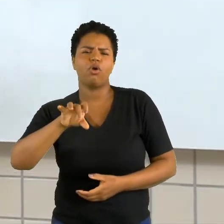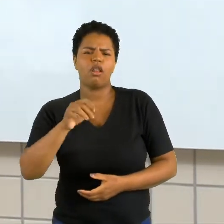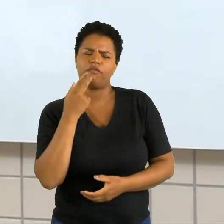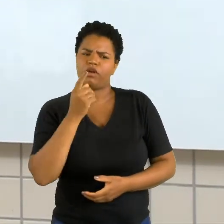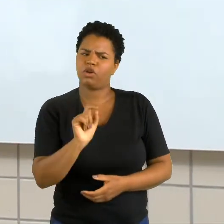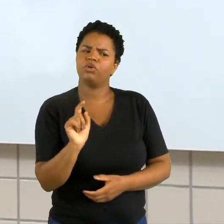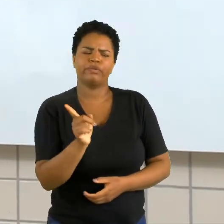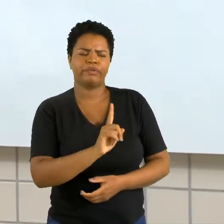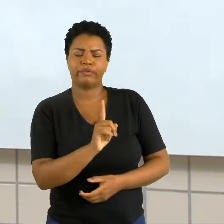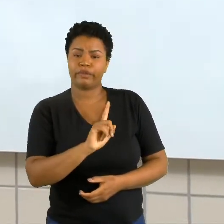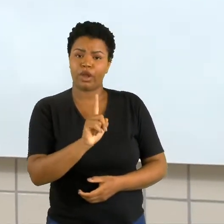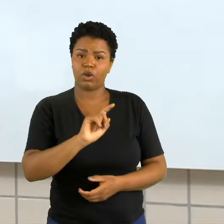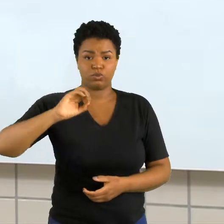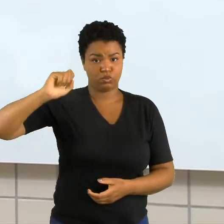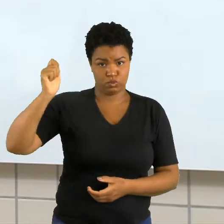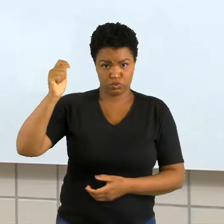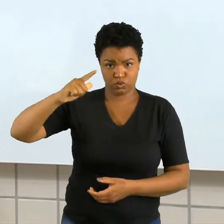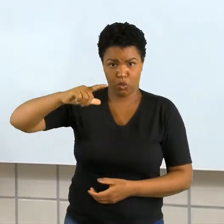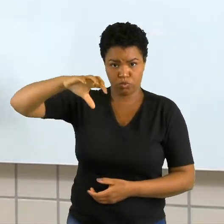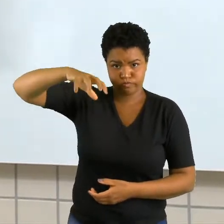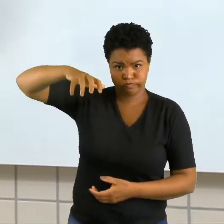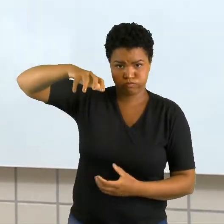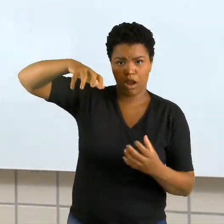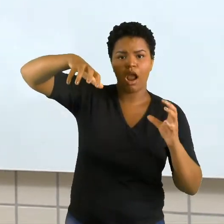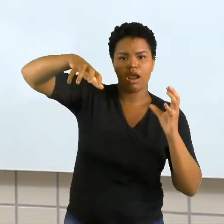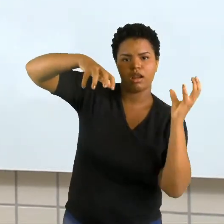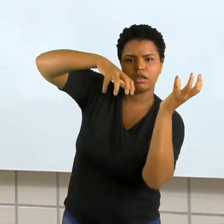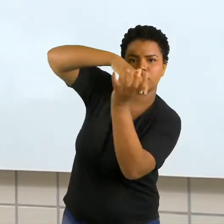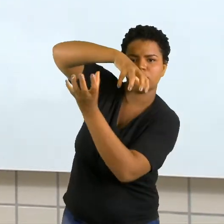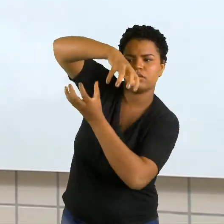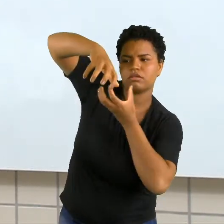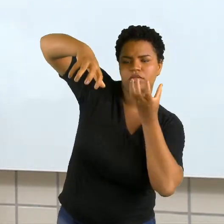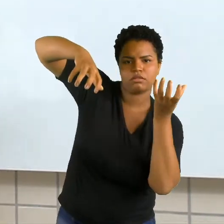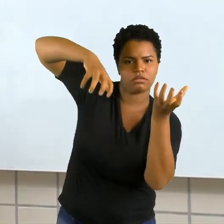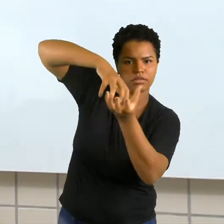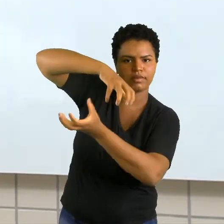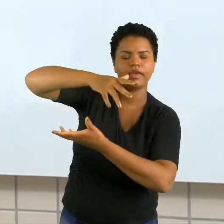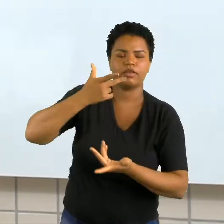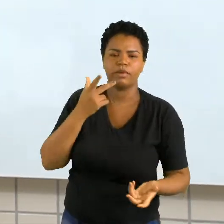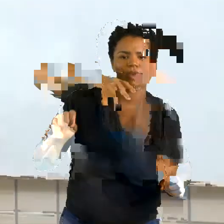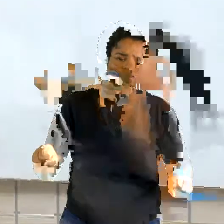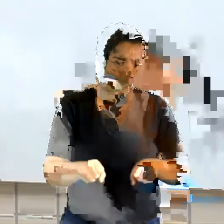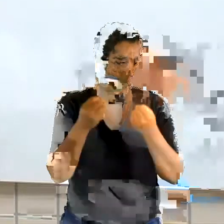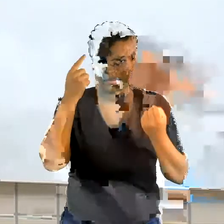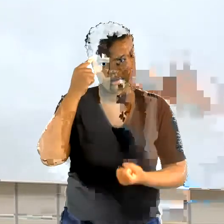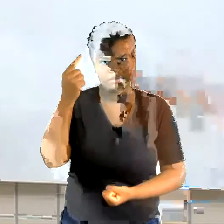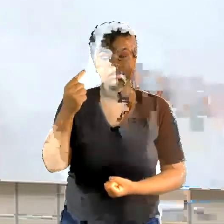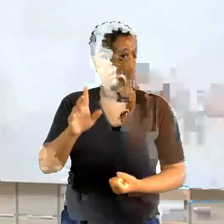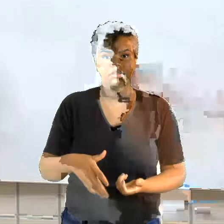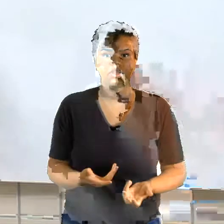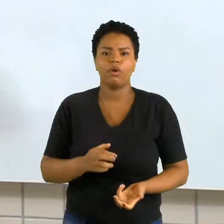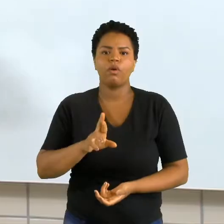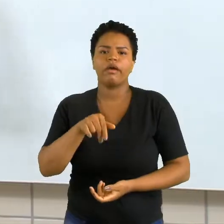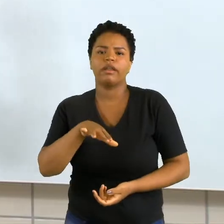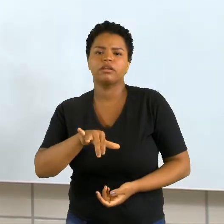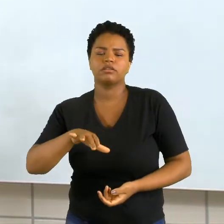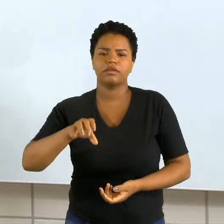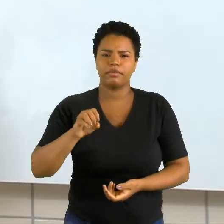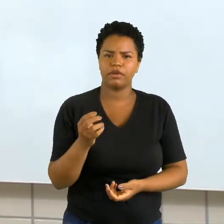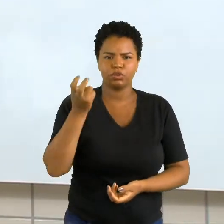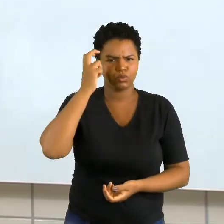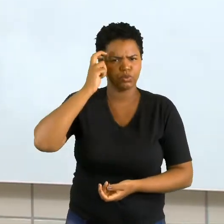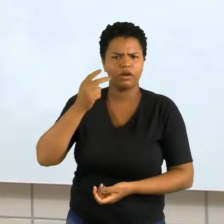do Sol. Nicolau Copérnico ele vai quebrar essa ideia geocêntrica, ou seja, o renascimento cultural ele vai fazer com que as pessoas